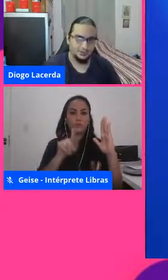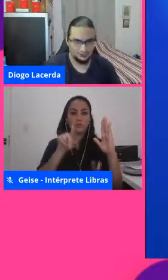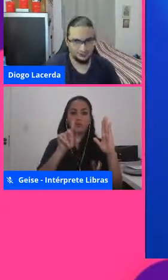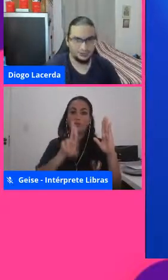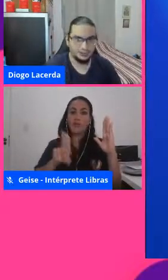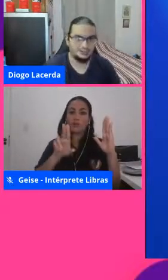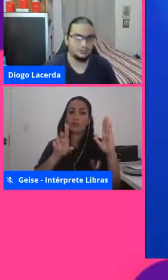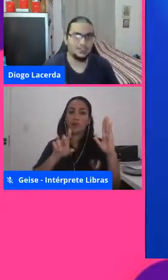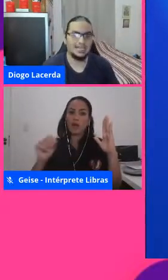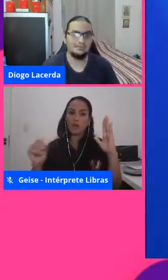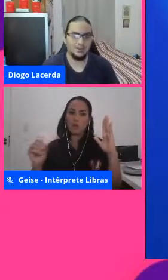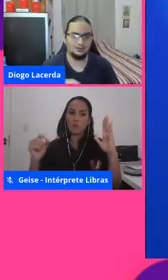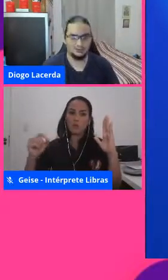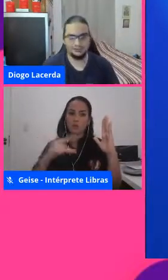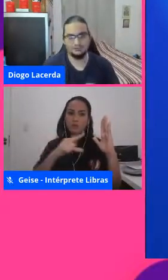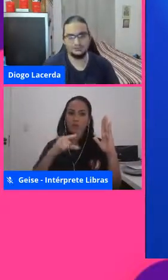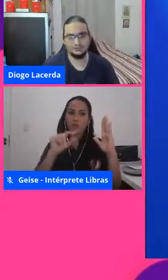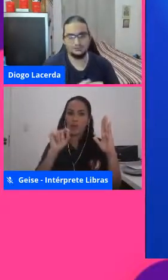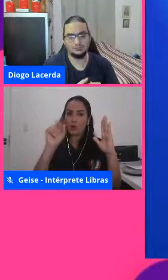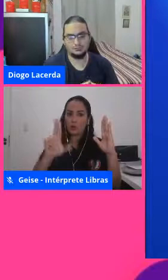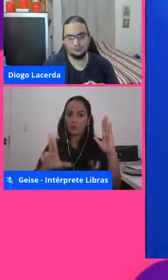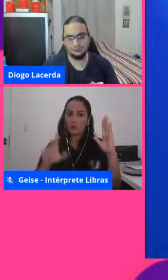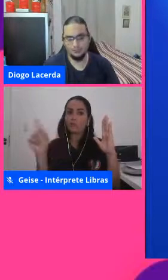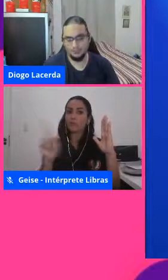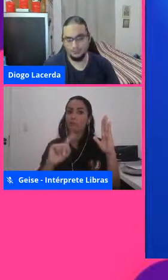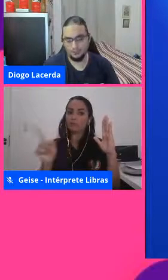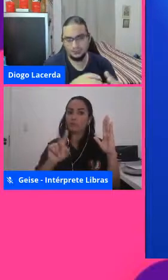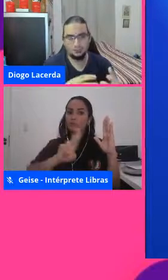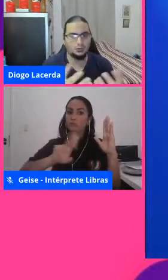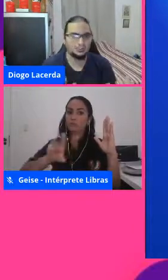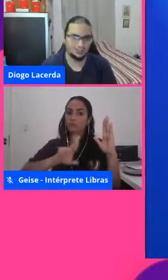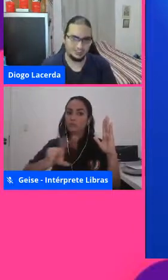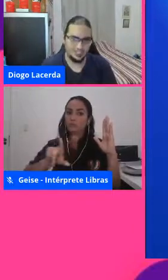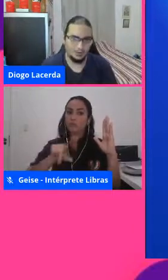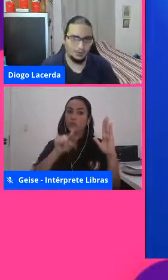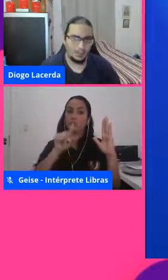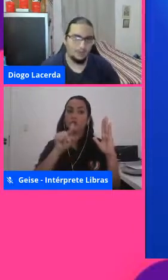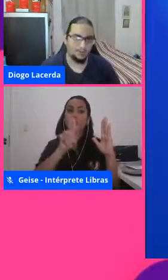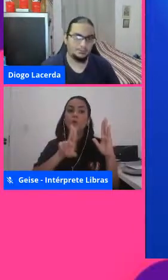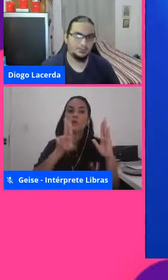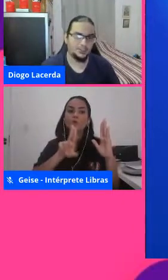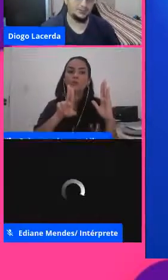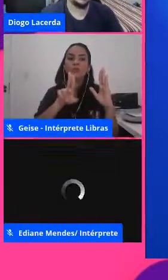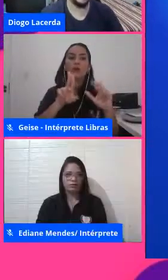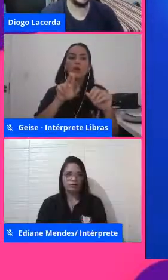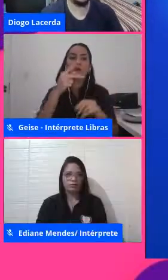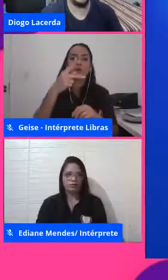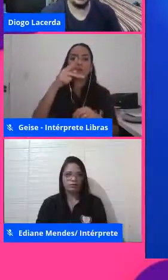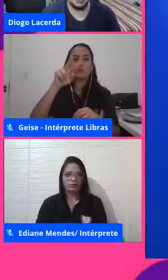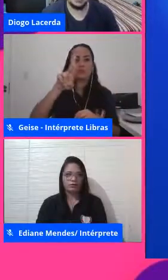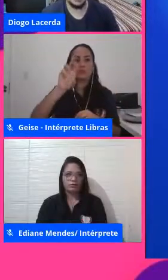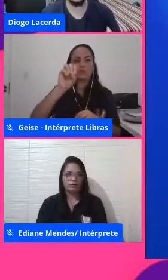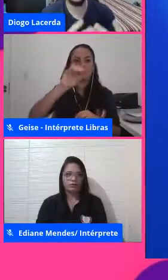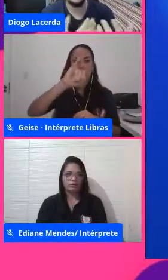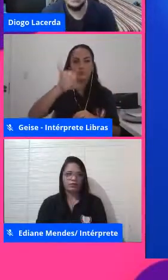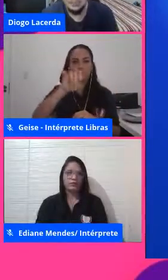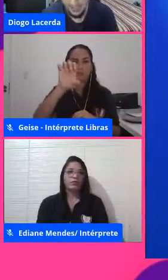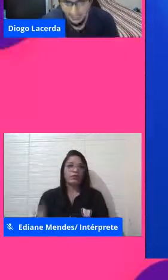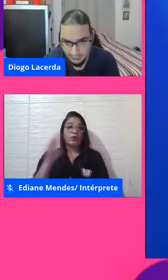laser, você vai utilizar um DLP, ou seja, vai usar um projetor digital para poder fazer essa cura,